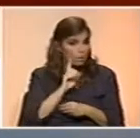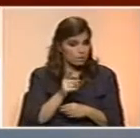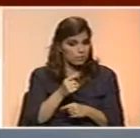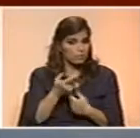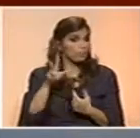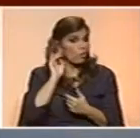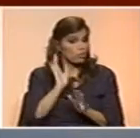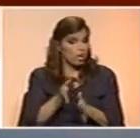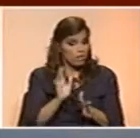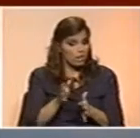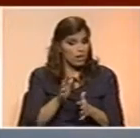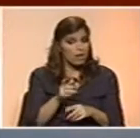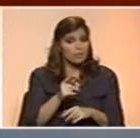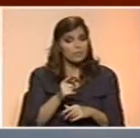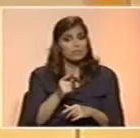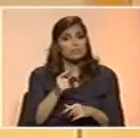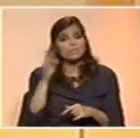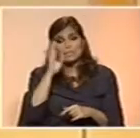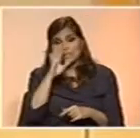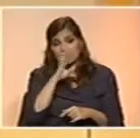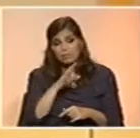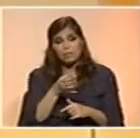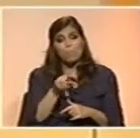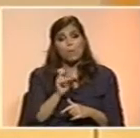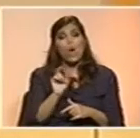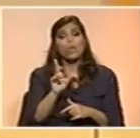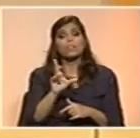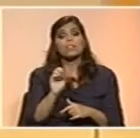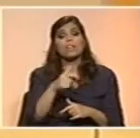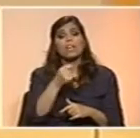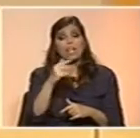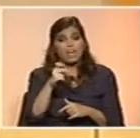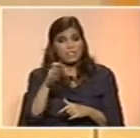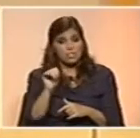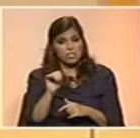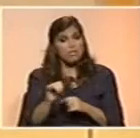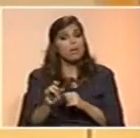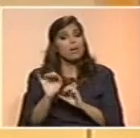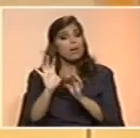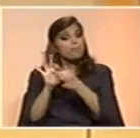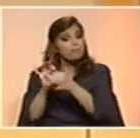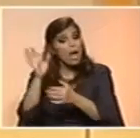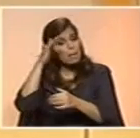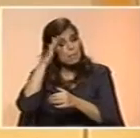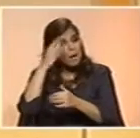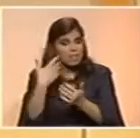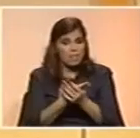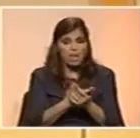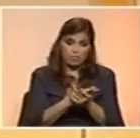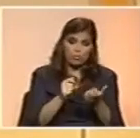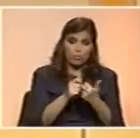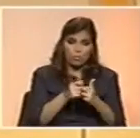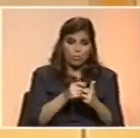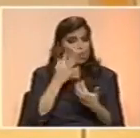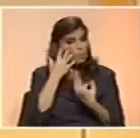ouvir, o facto de serem proteínas de origem animal traz grandes consequências. Primeiro de tudo é a questão de que ingerimos em